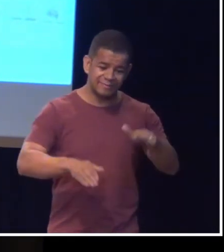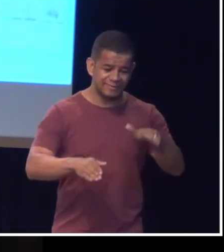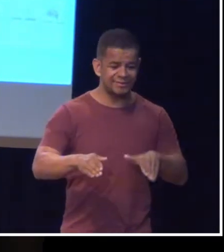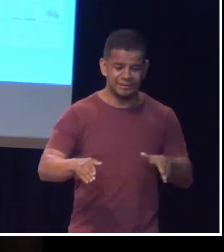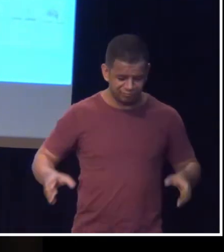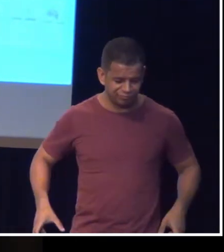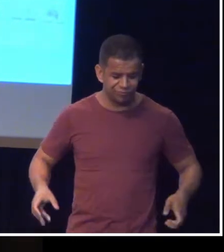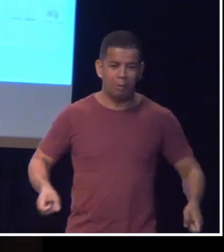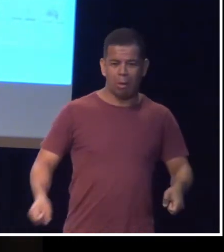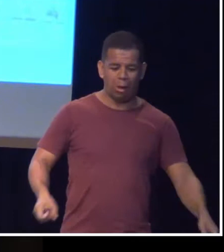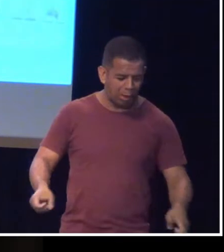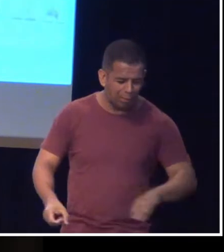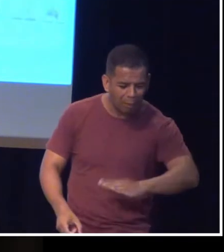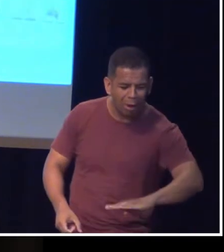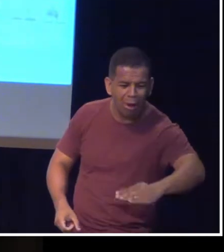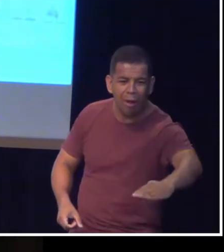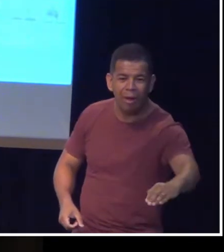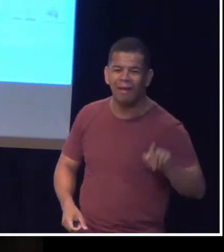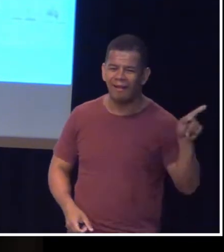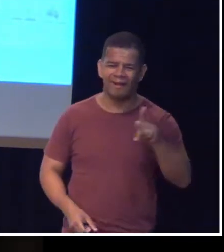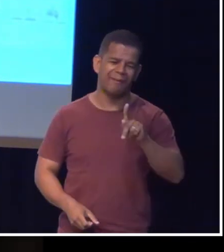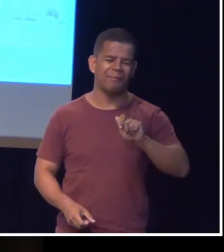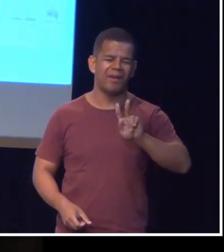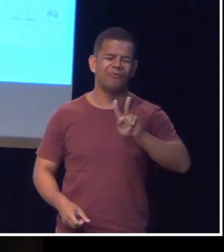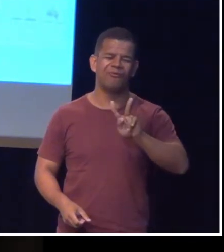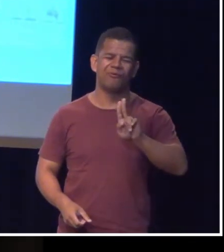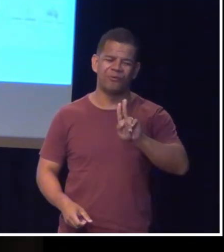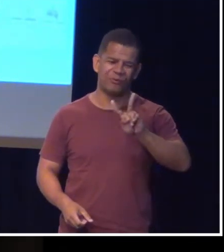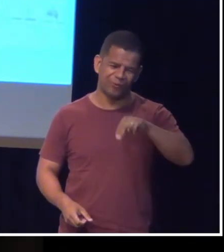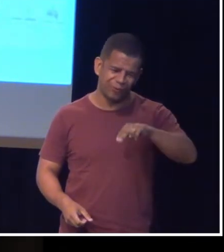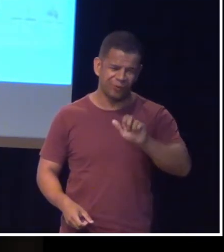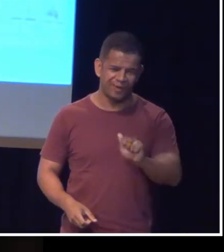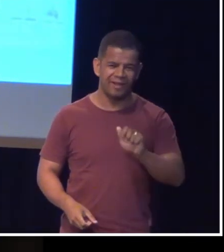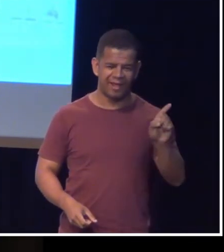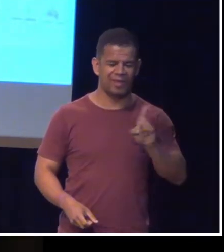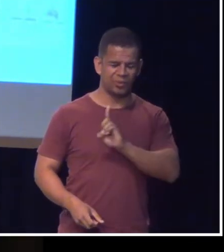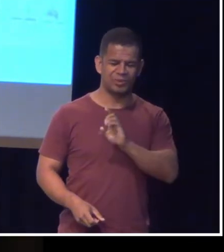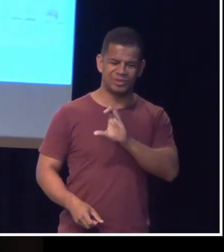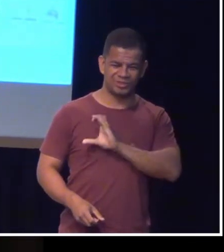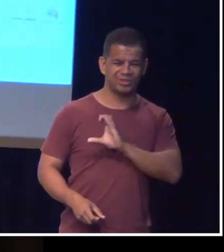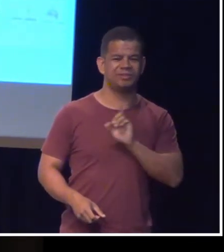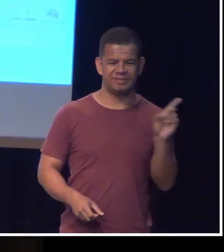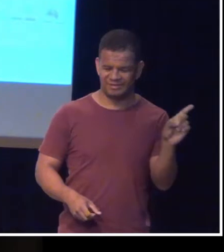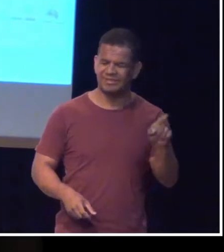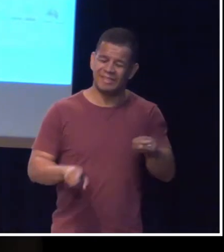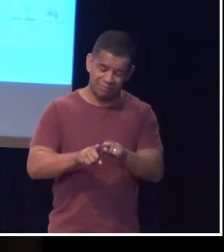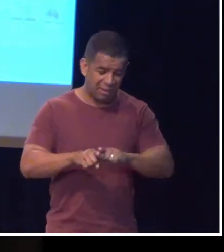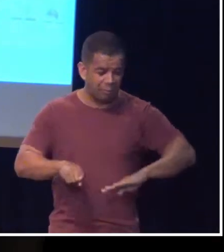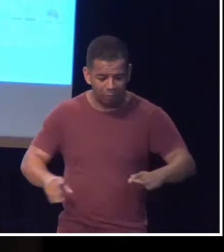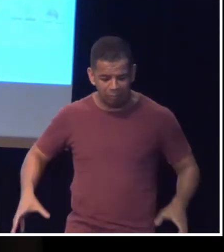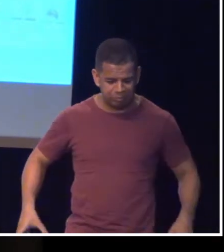na Pavuna, né? Em Duque de Caxias, em espaços que você leva como espaços menores, em que está cheio de buraco, em